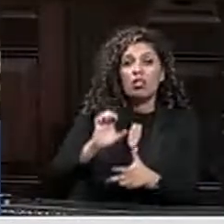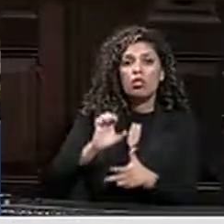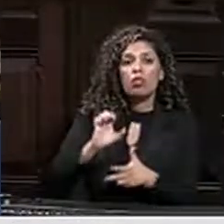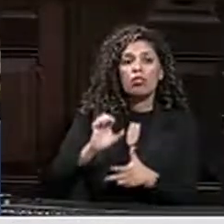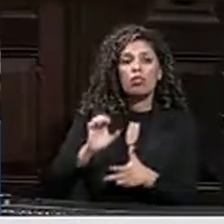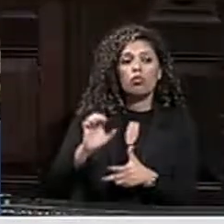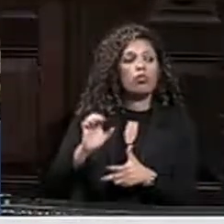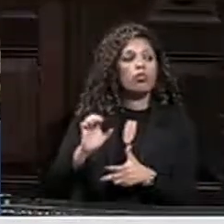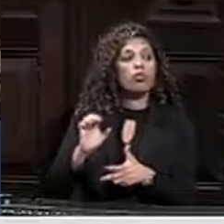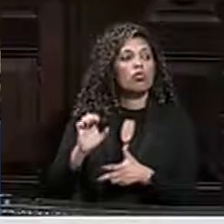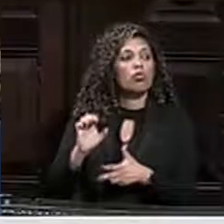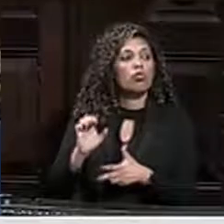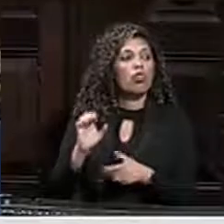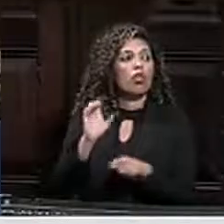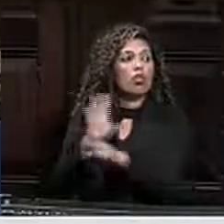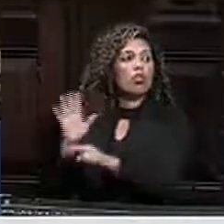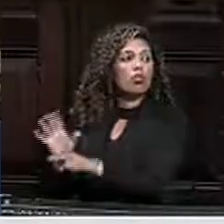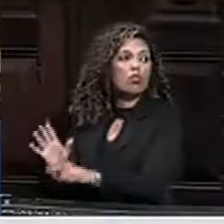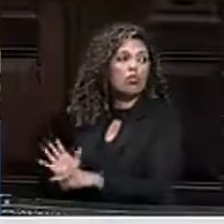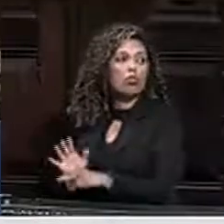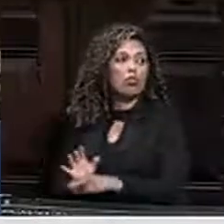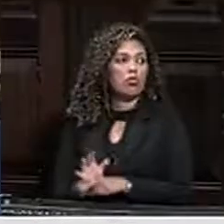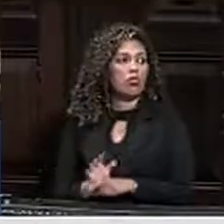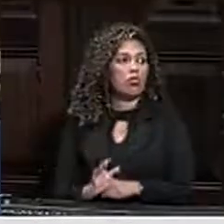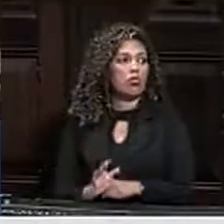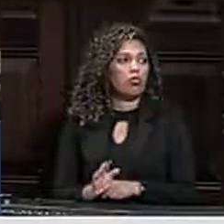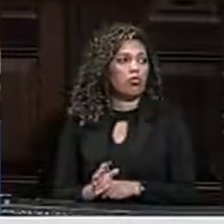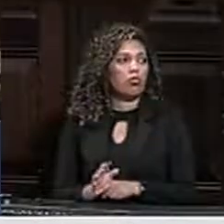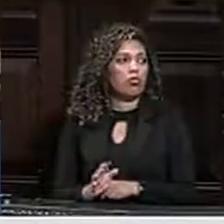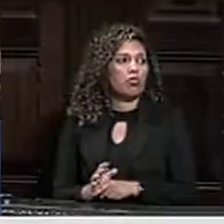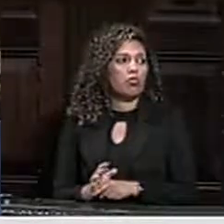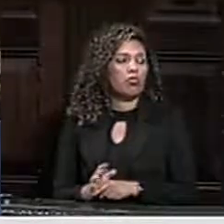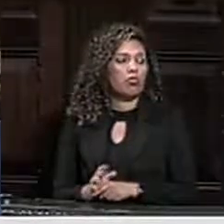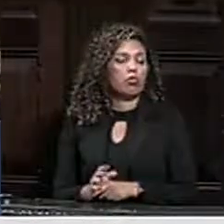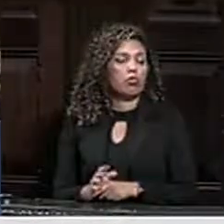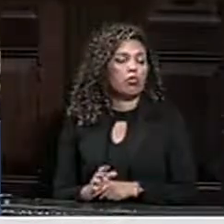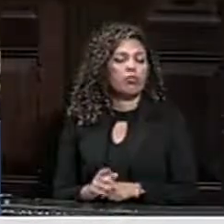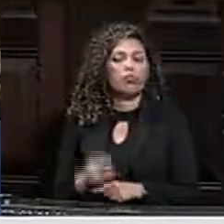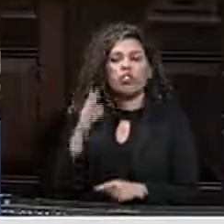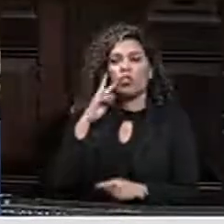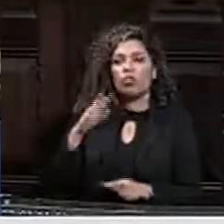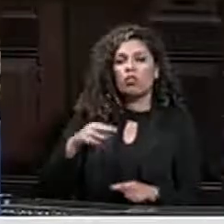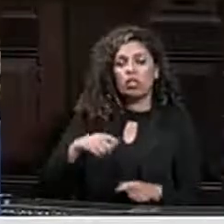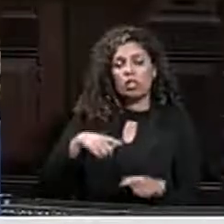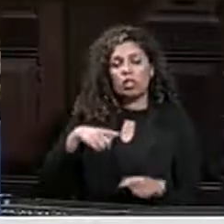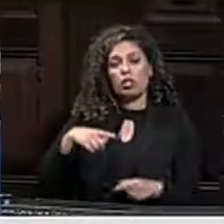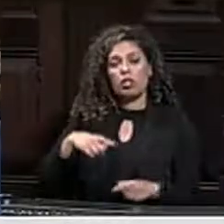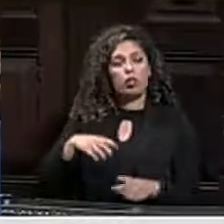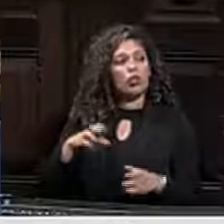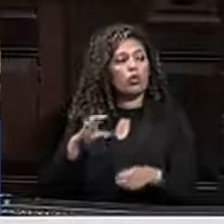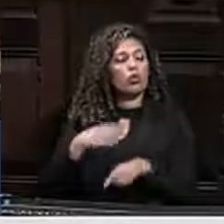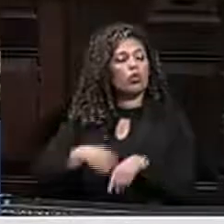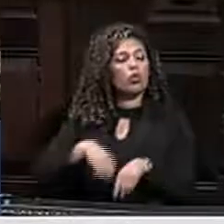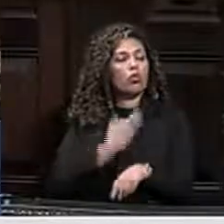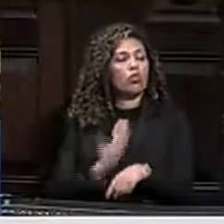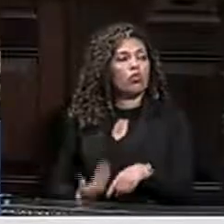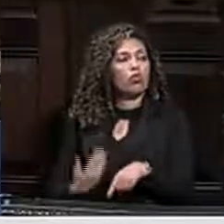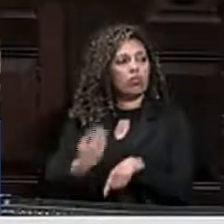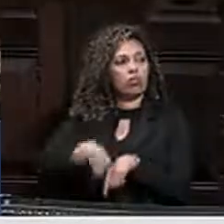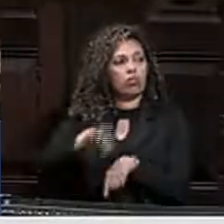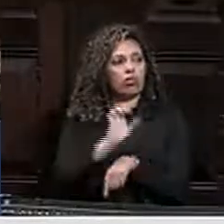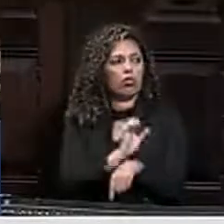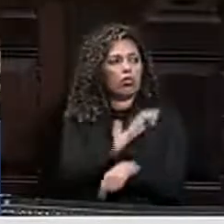uma falta de zelo total do Executivo, do Poder Público do Estado do Rio de Janeiro, no sentido de